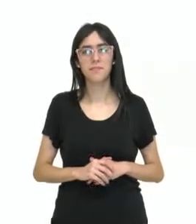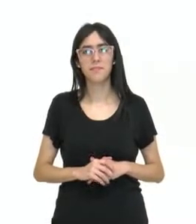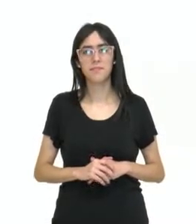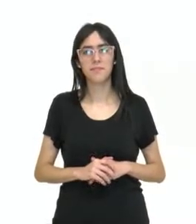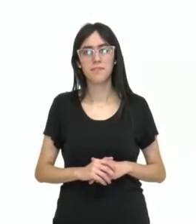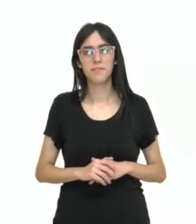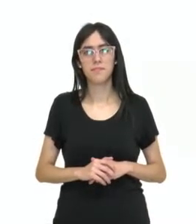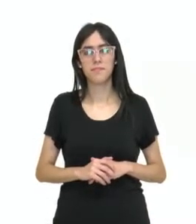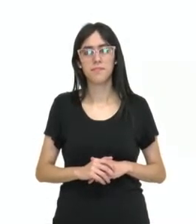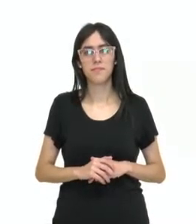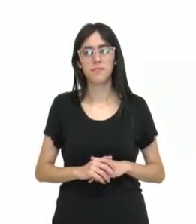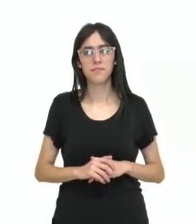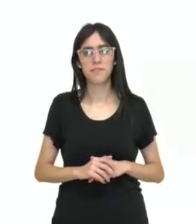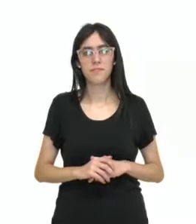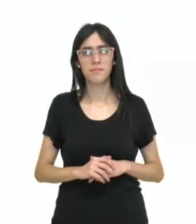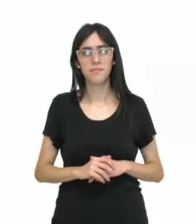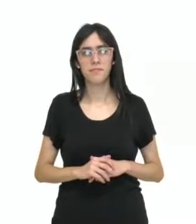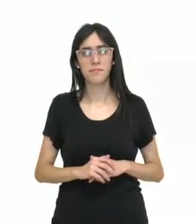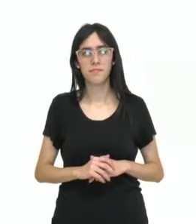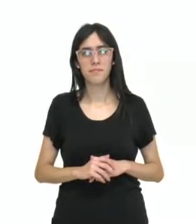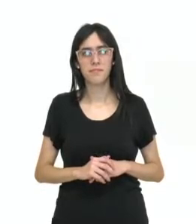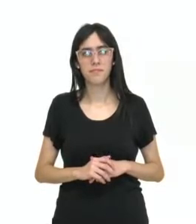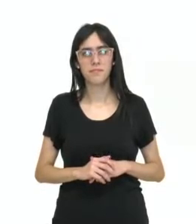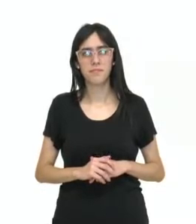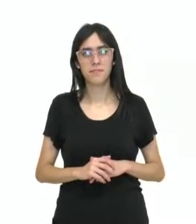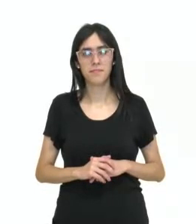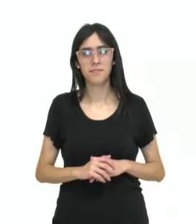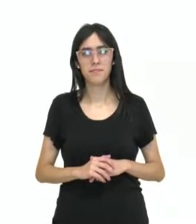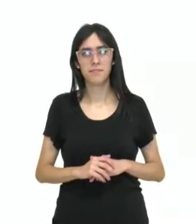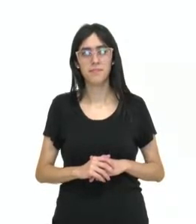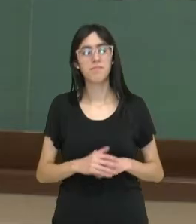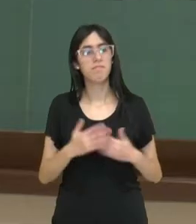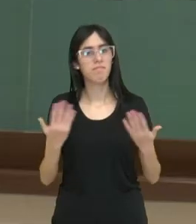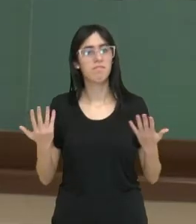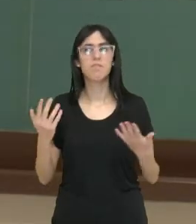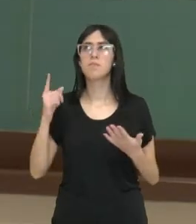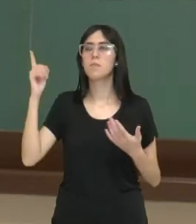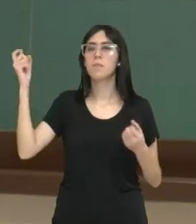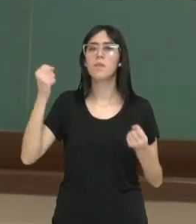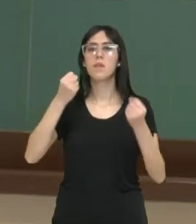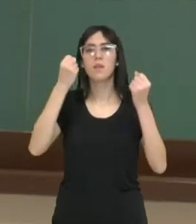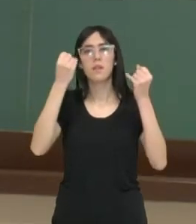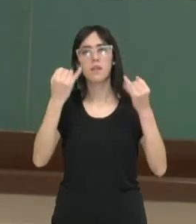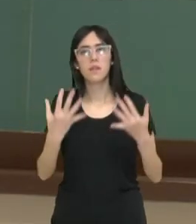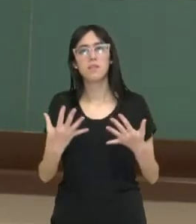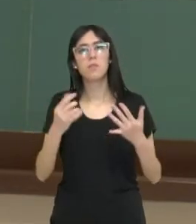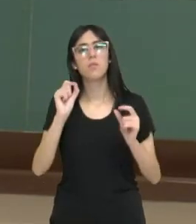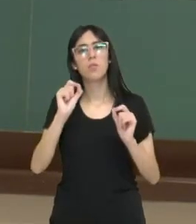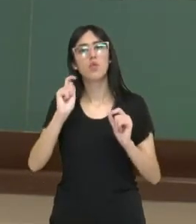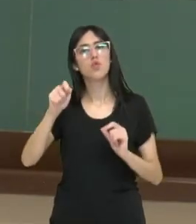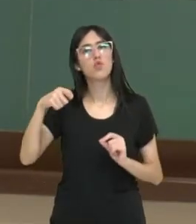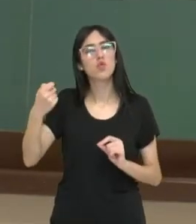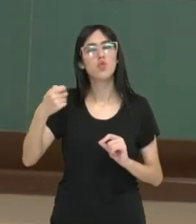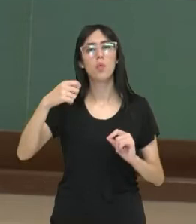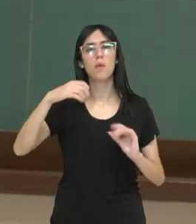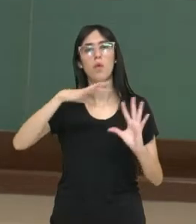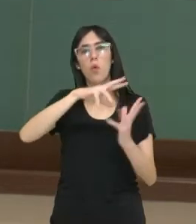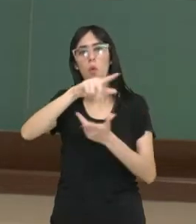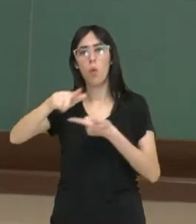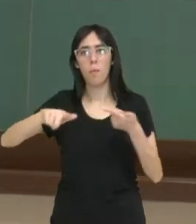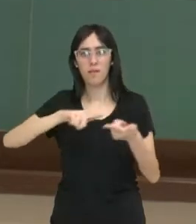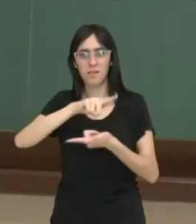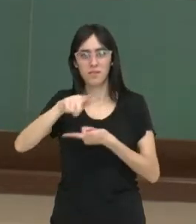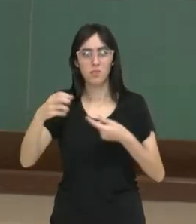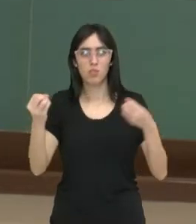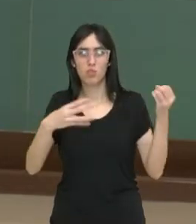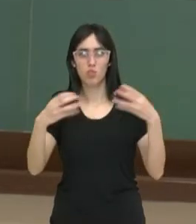suturas de identidades nacionais. Aqui ele está falando lá, então é sobre a globalização. E